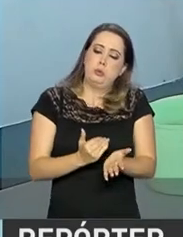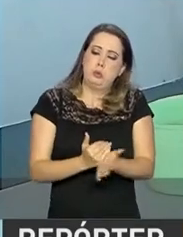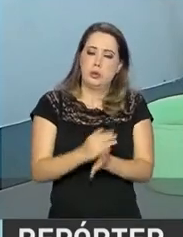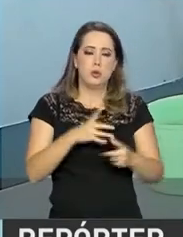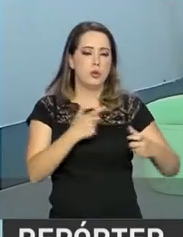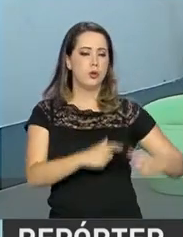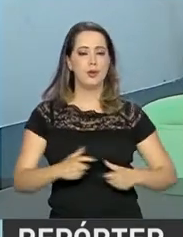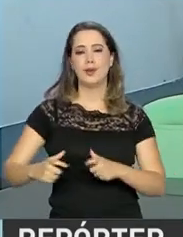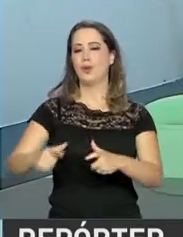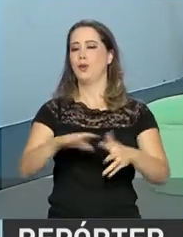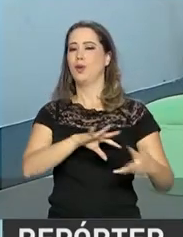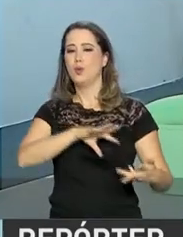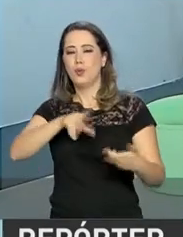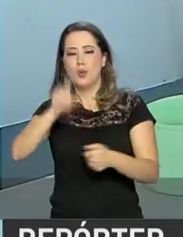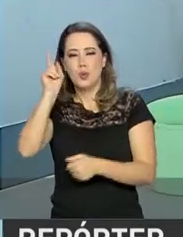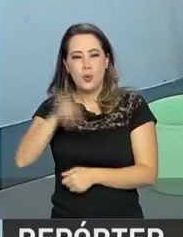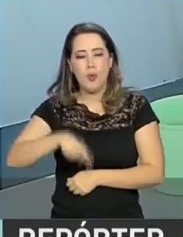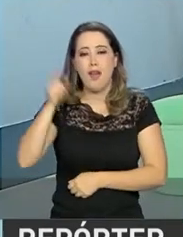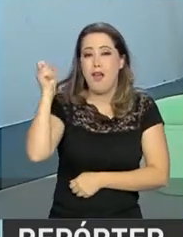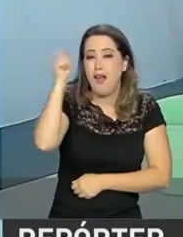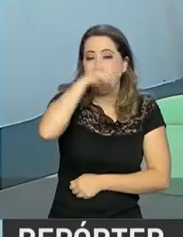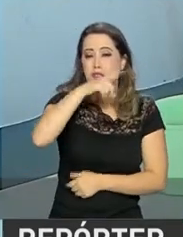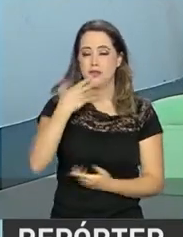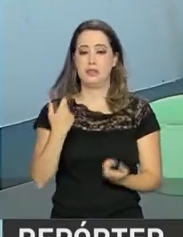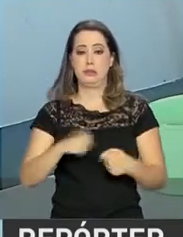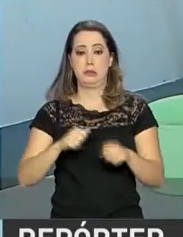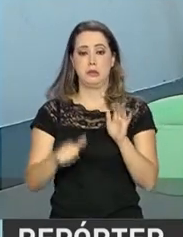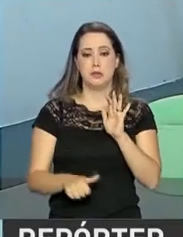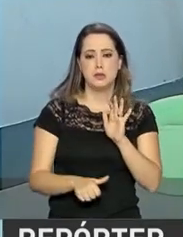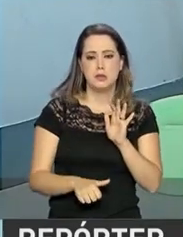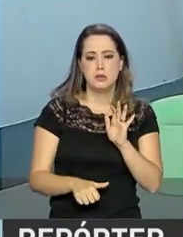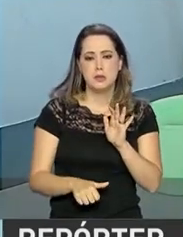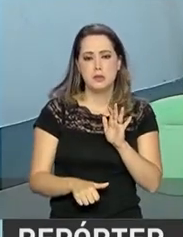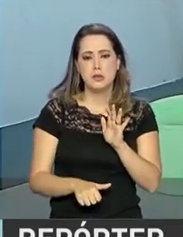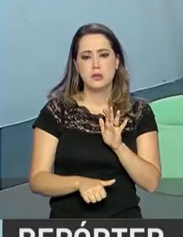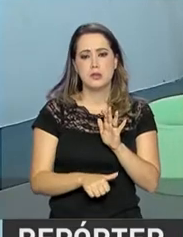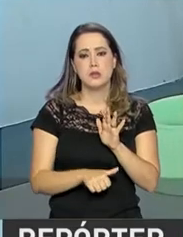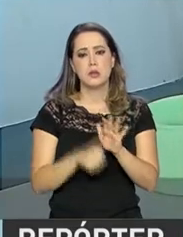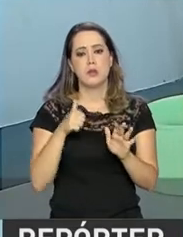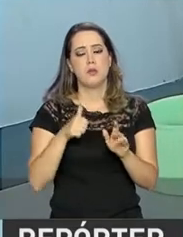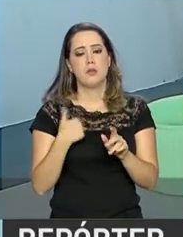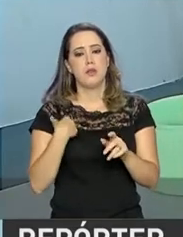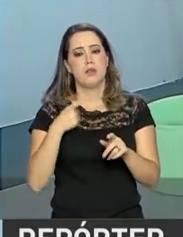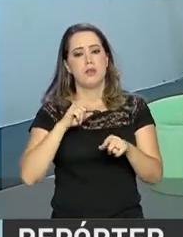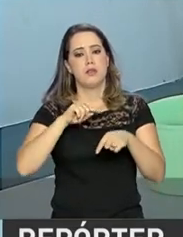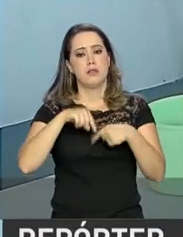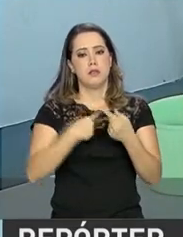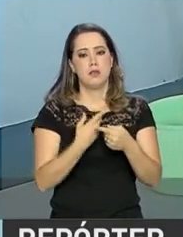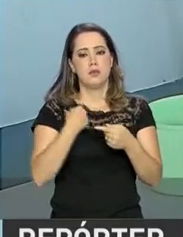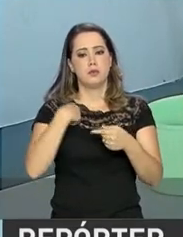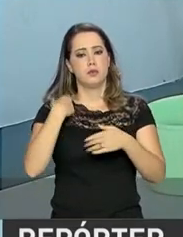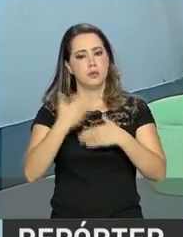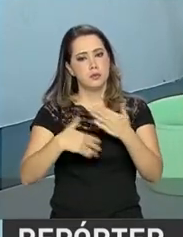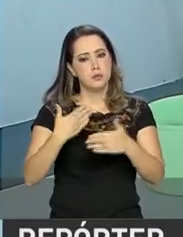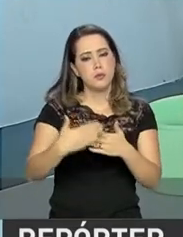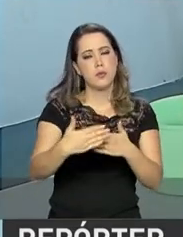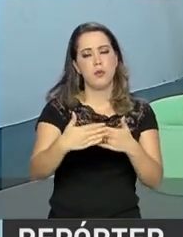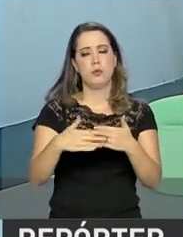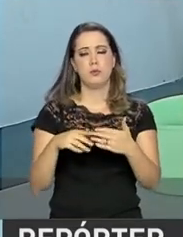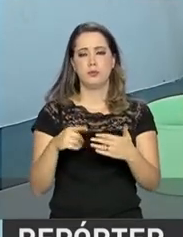duro sempre é primeiro que comecei a vender comercial maduro o telemóvel